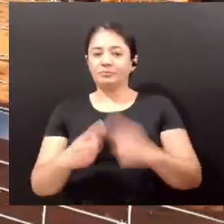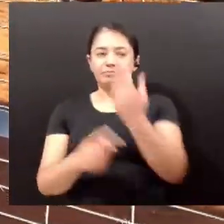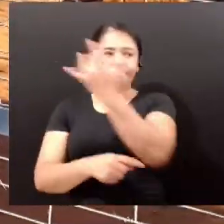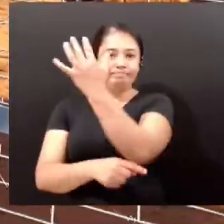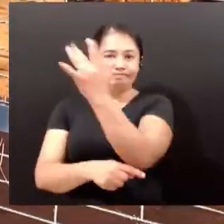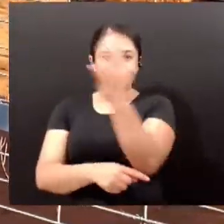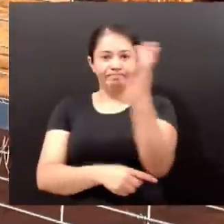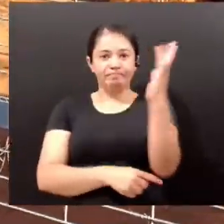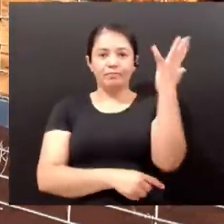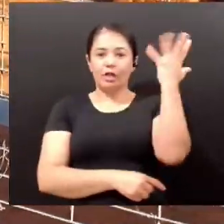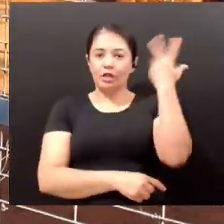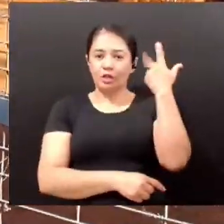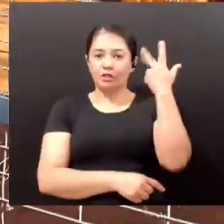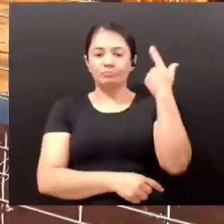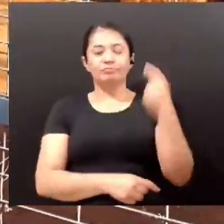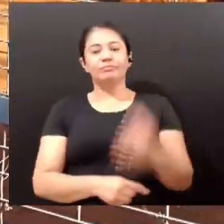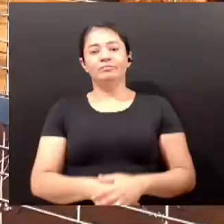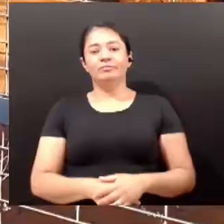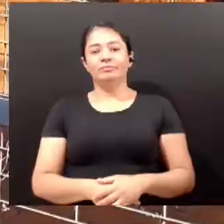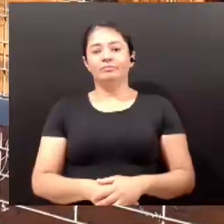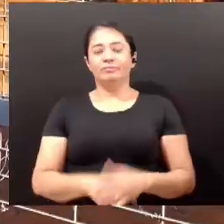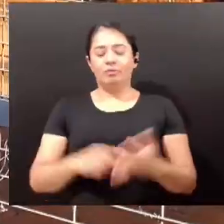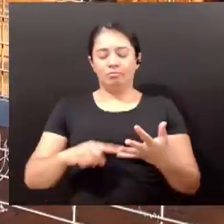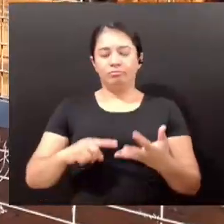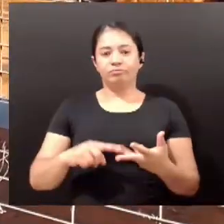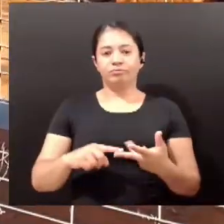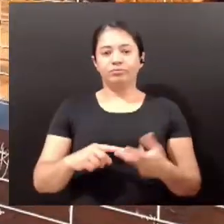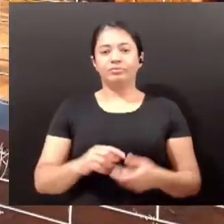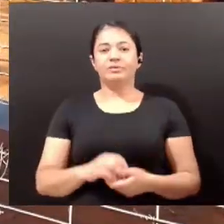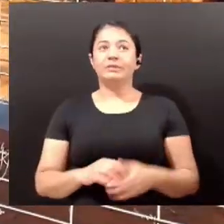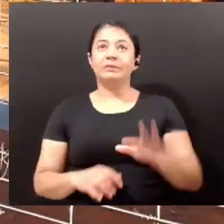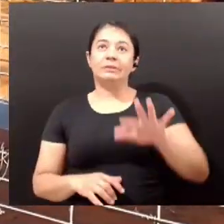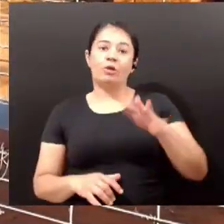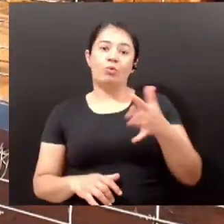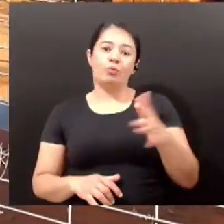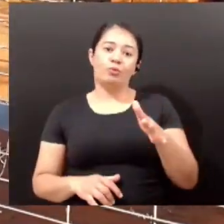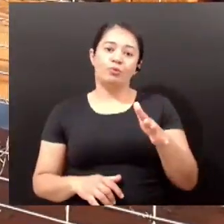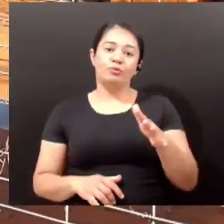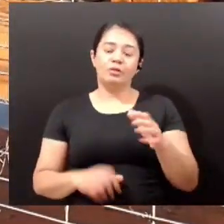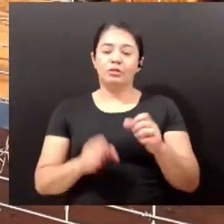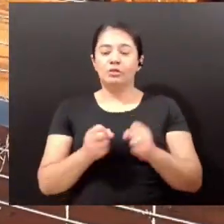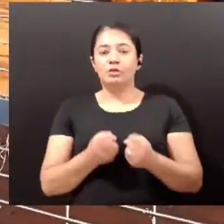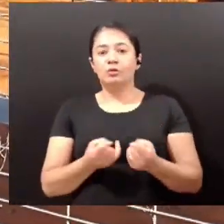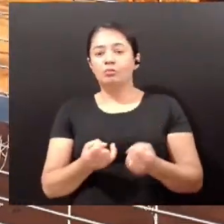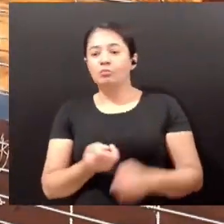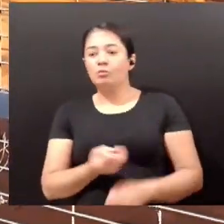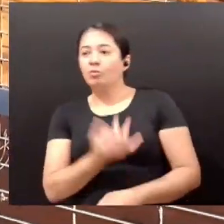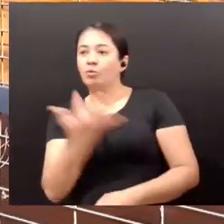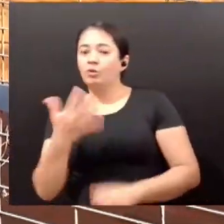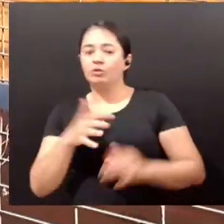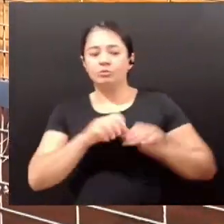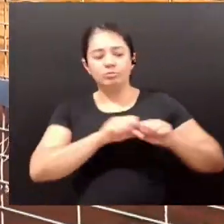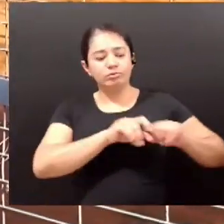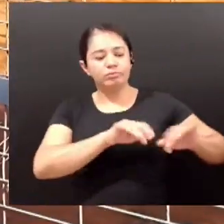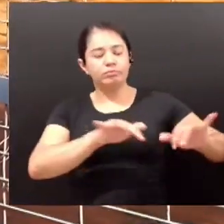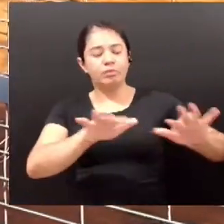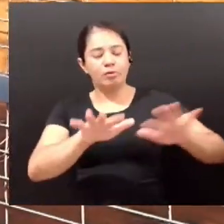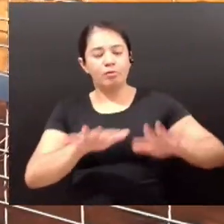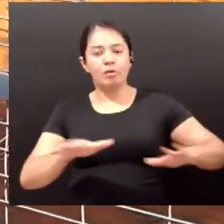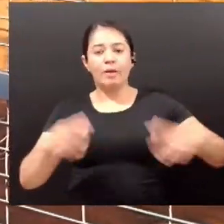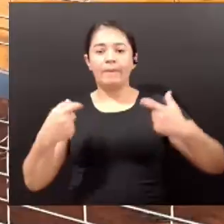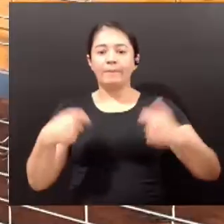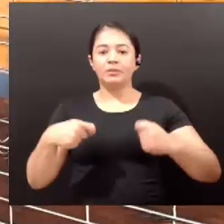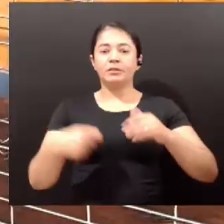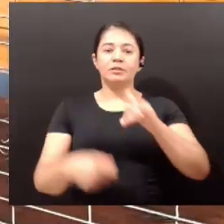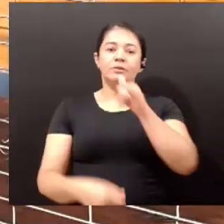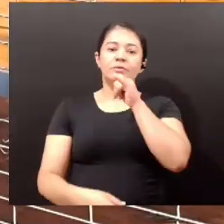mais parçado e tal, talvez a distribuição dela, o espaço, ela precisa, por exemplo, de um